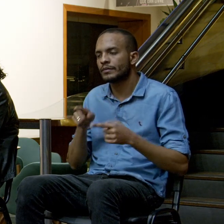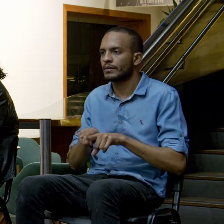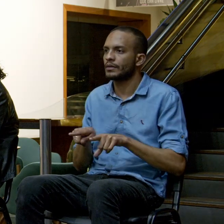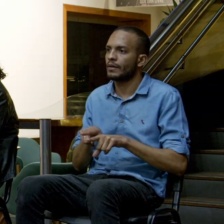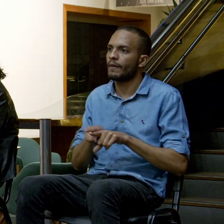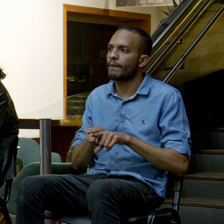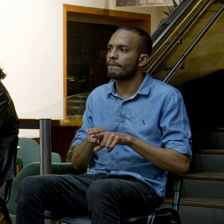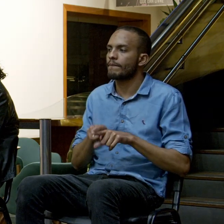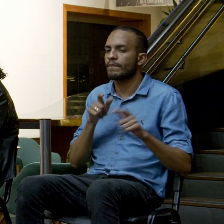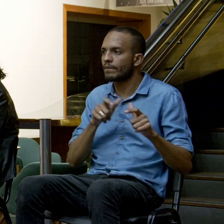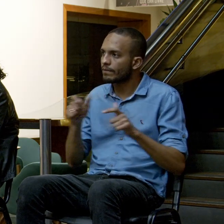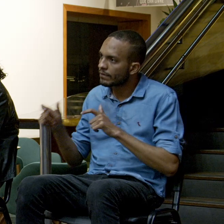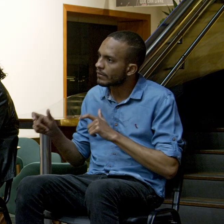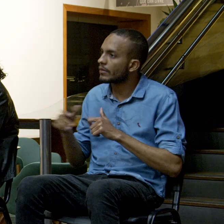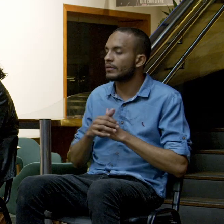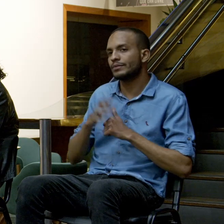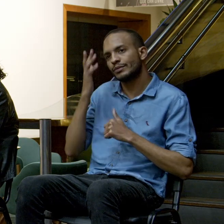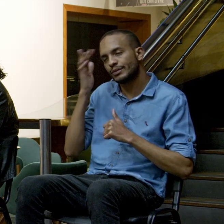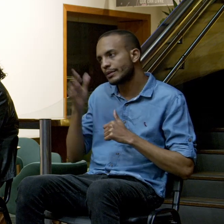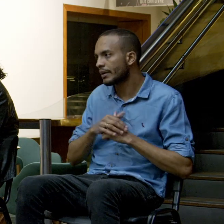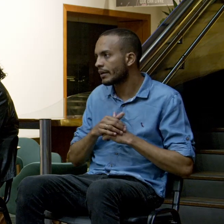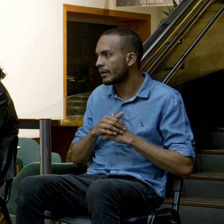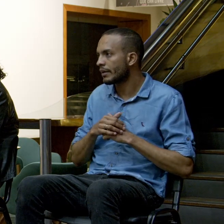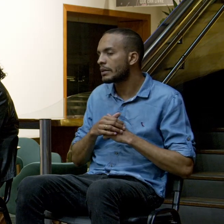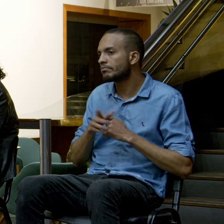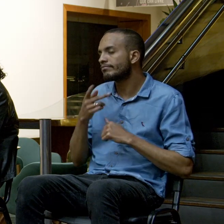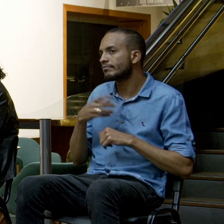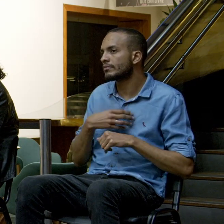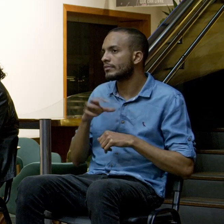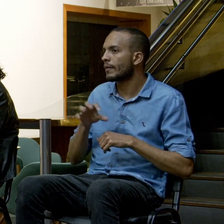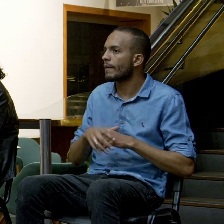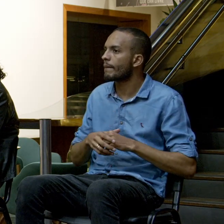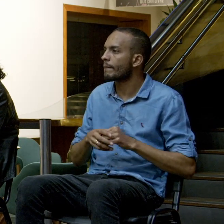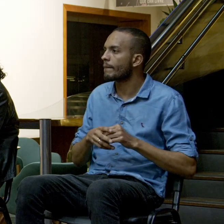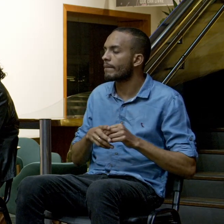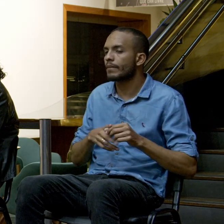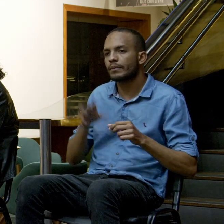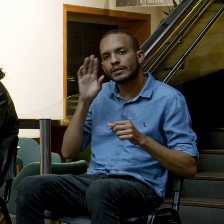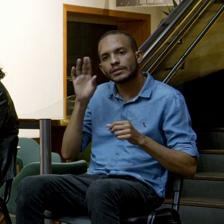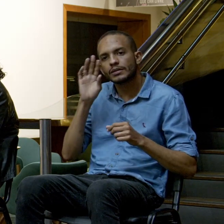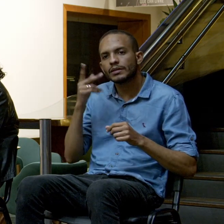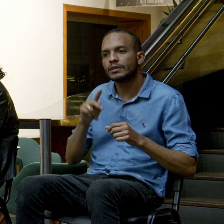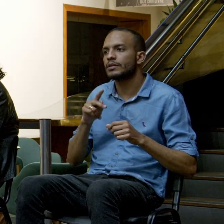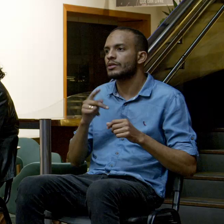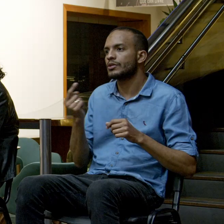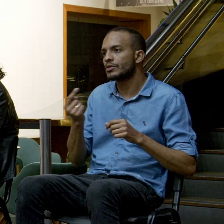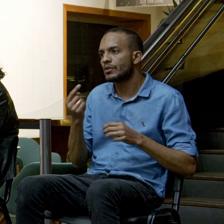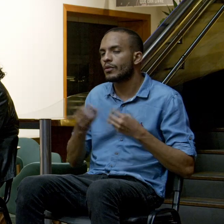que ao lugar. Não sei, acho que eu iria por esse caminho, assim, pensar nesse solo comum, essa coisa